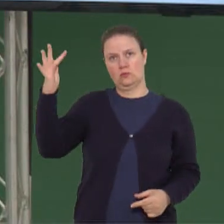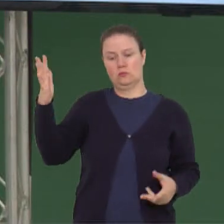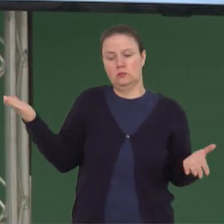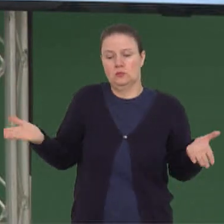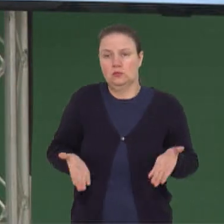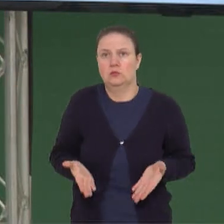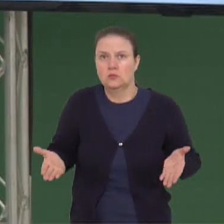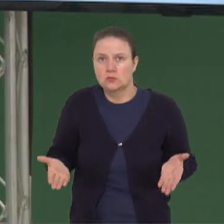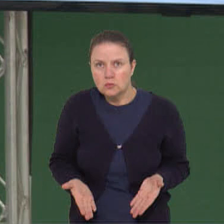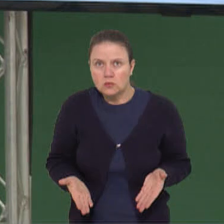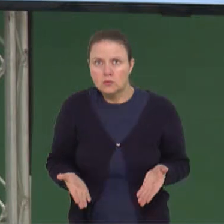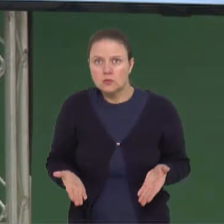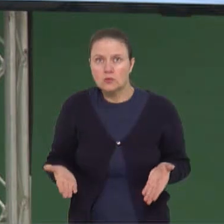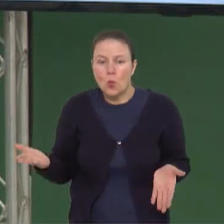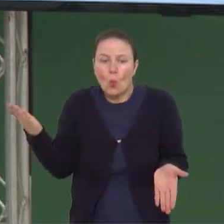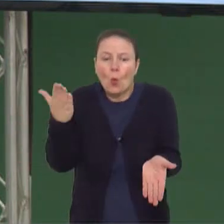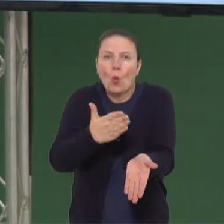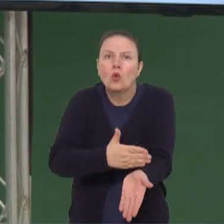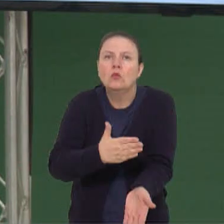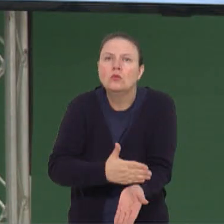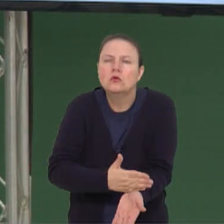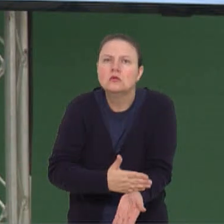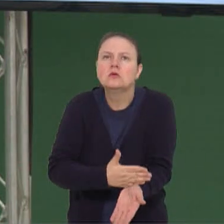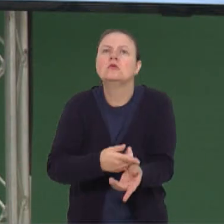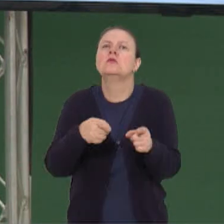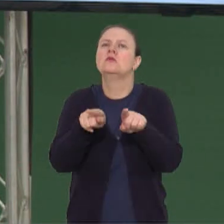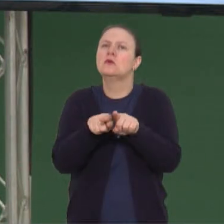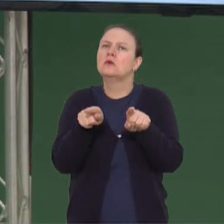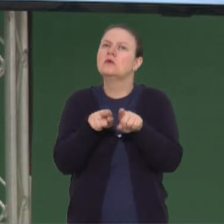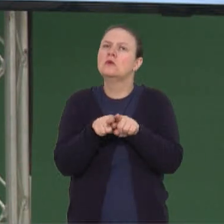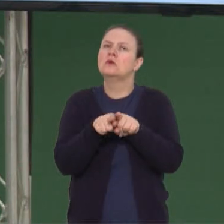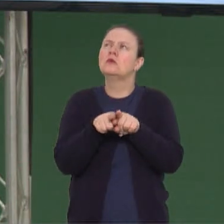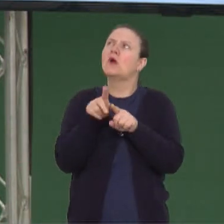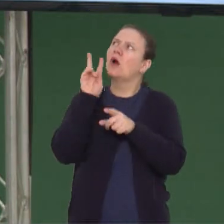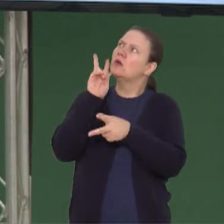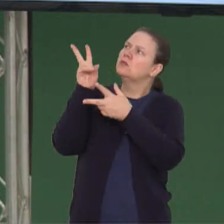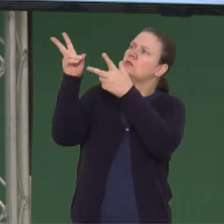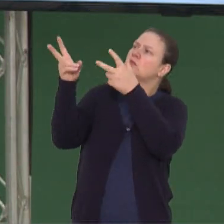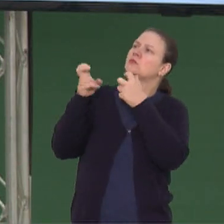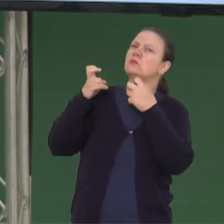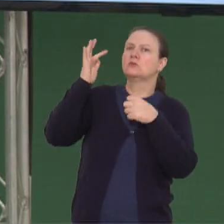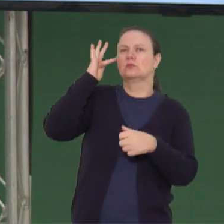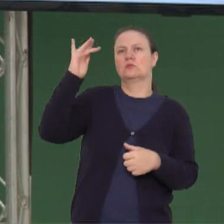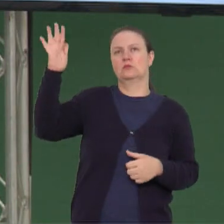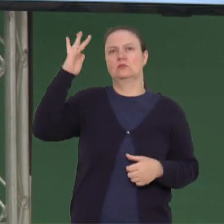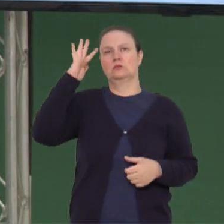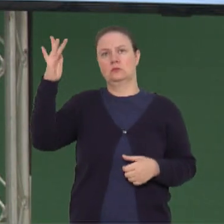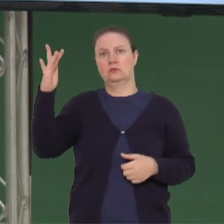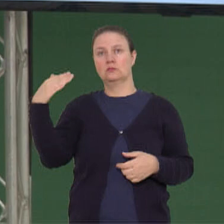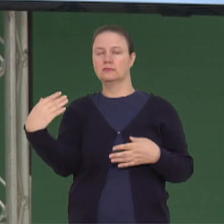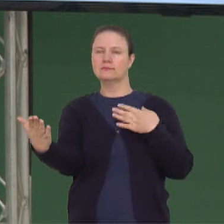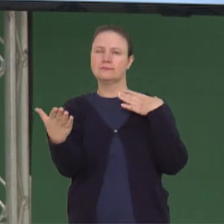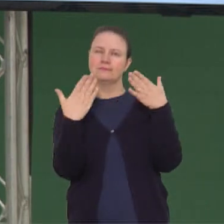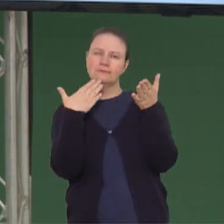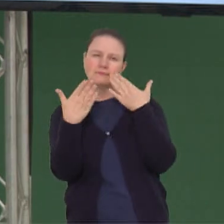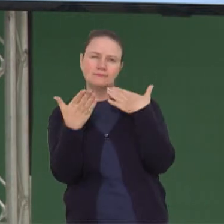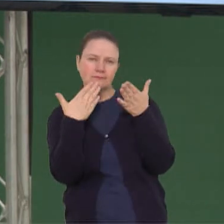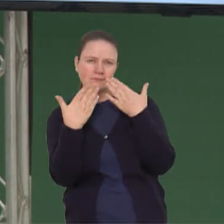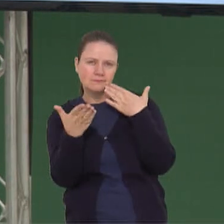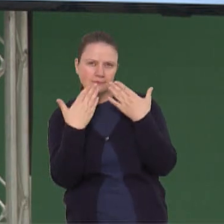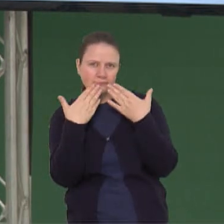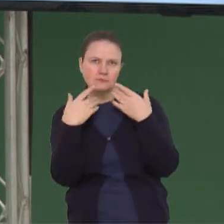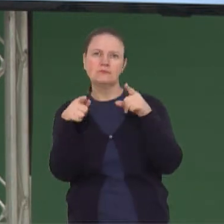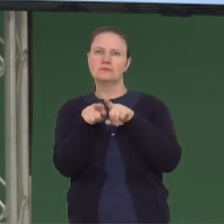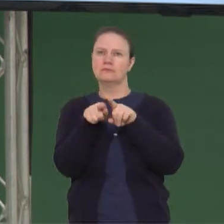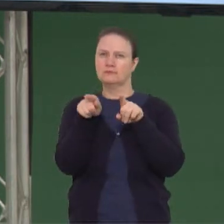modernos e contemporâneos vão ver na filosofia do Heráclito uma dialética.